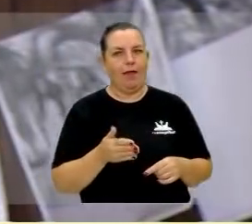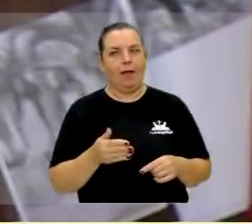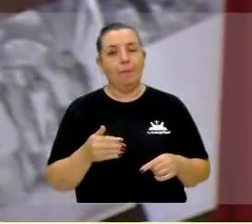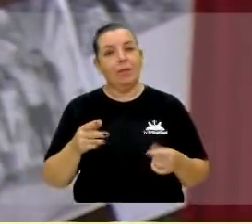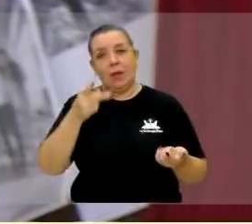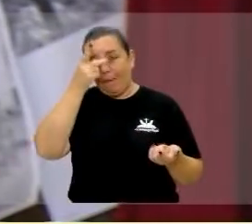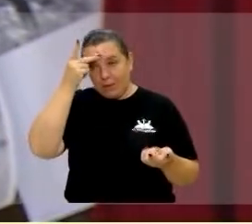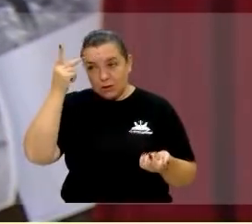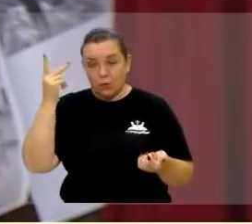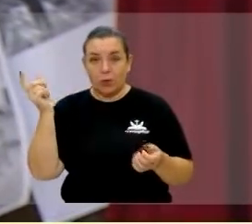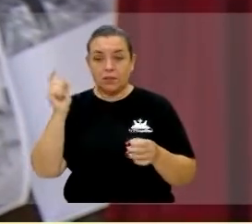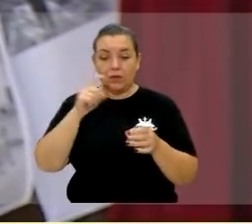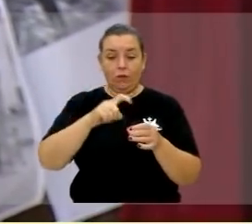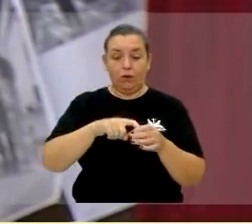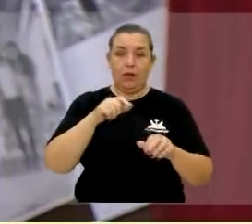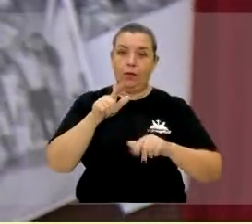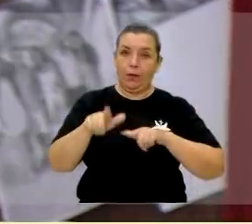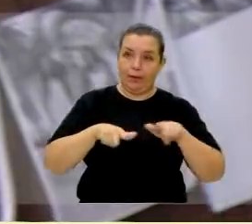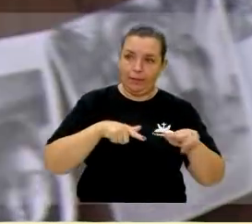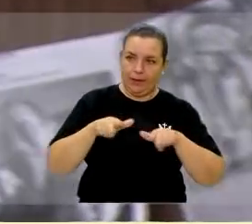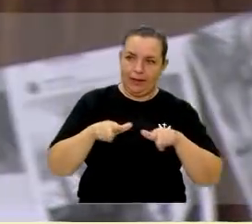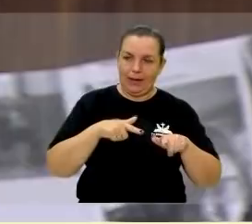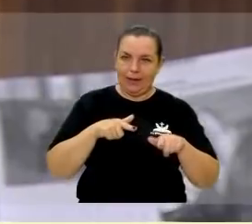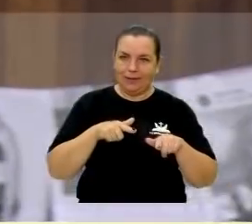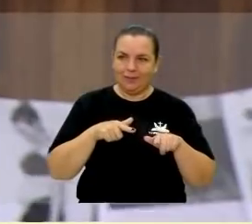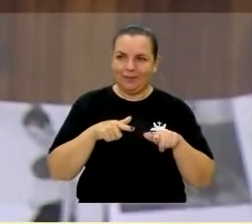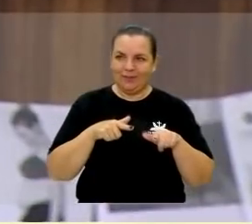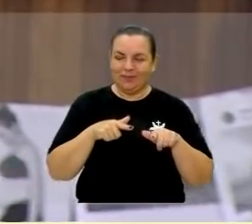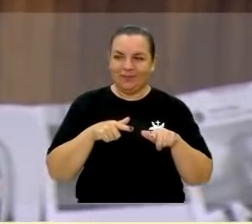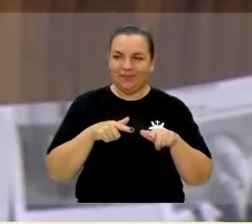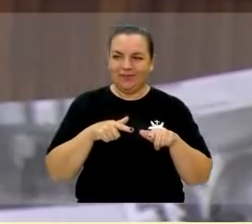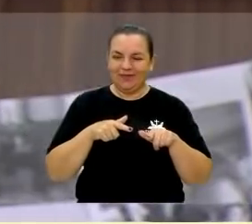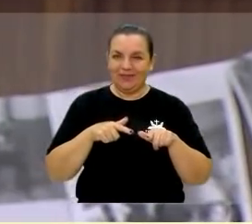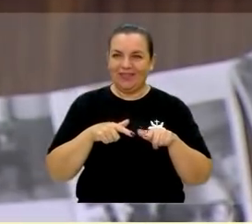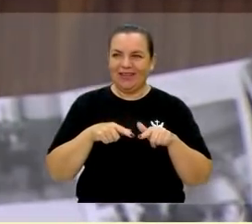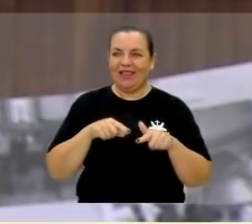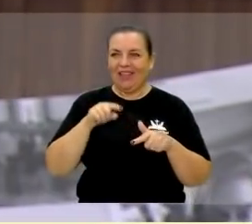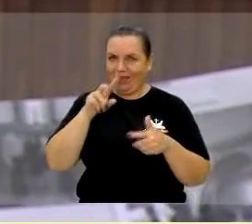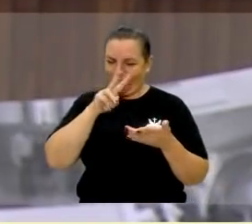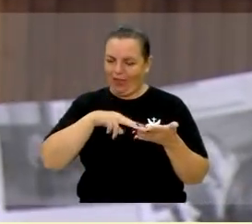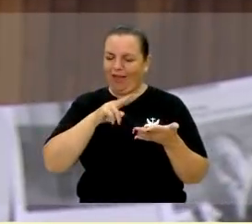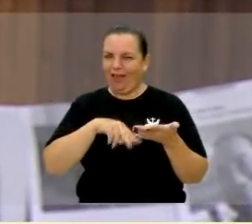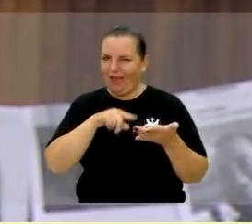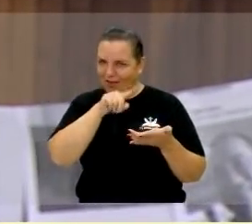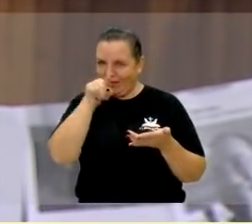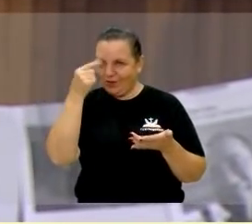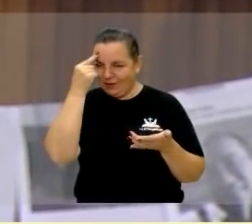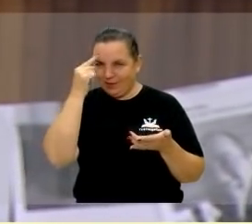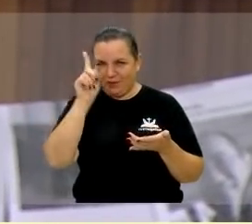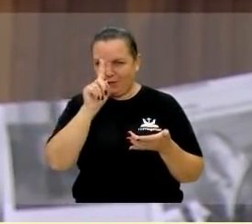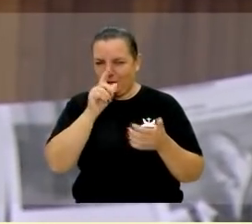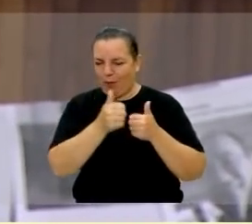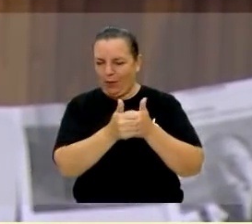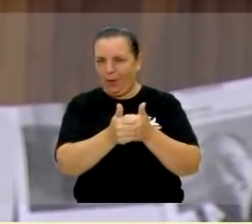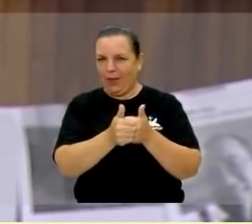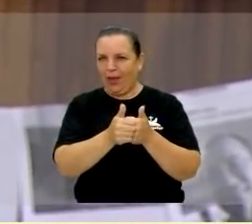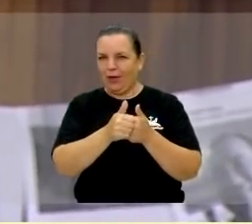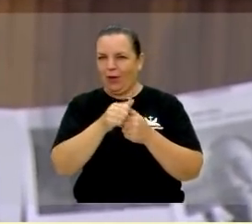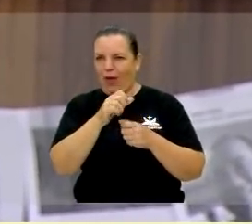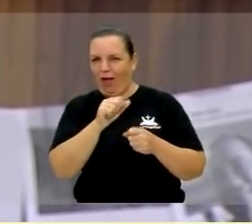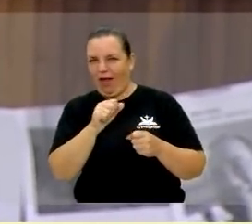Pessoas que voltaram a trabalhar, eu leio muito, vocês pensam que eu não acompanho as redes sociais, as que eu